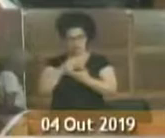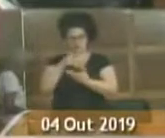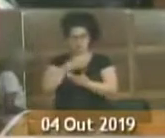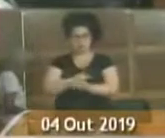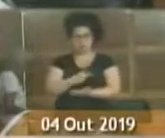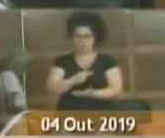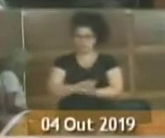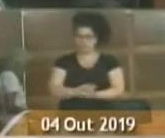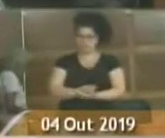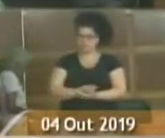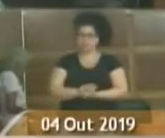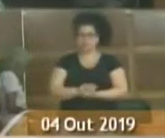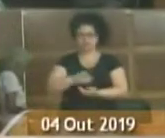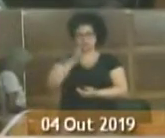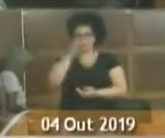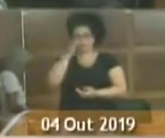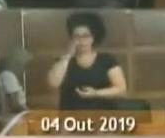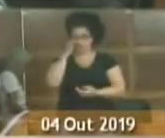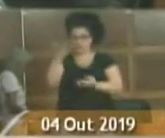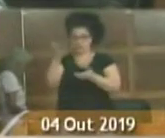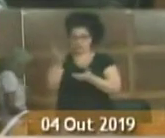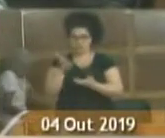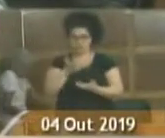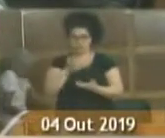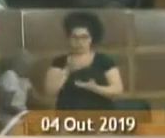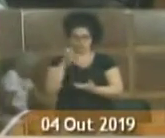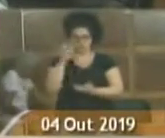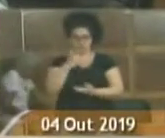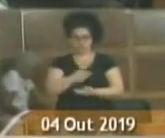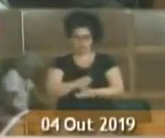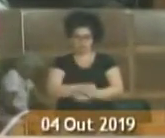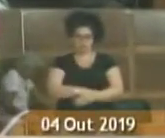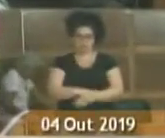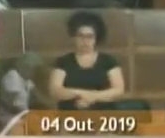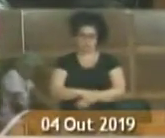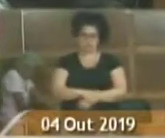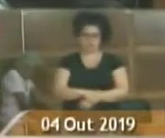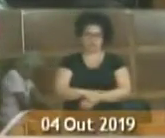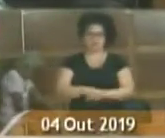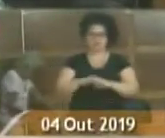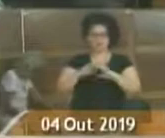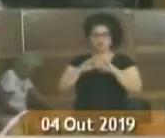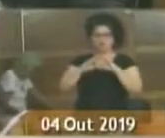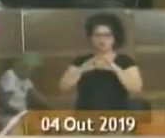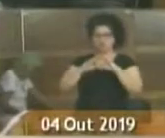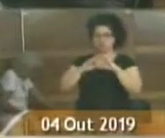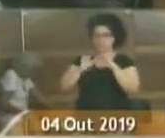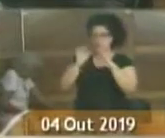esses arranjos maravilhosos, isso é coisa da Bete. Costa Azul, a Rádio Costa Azul,